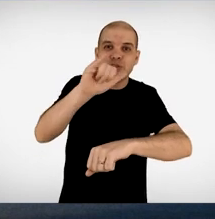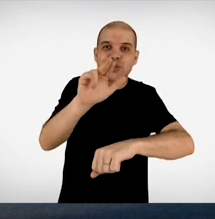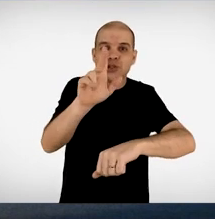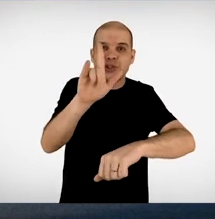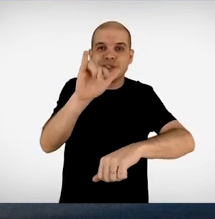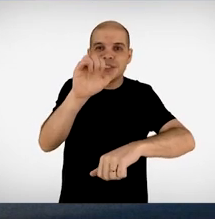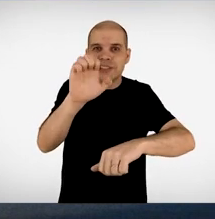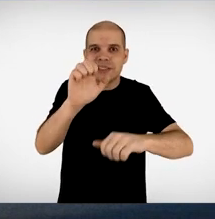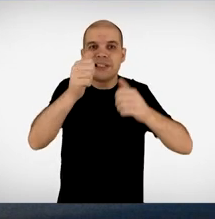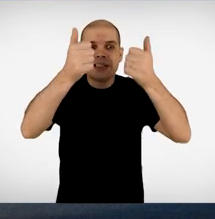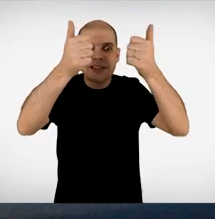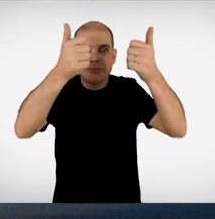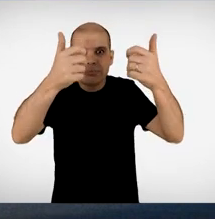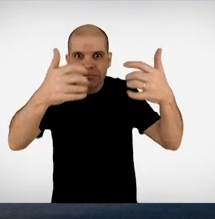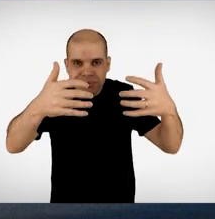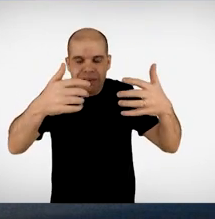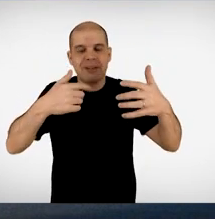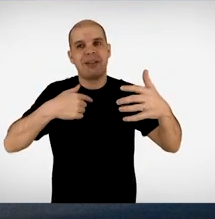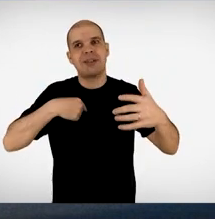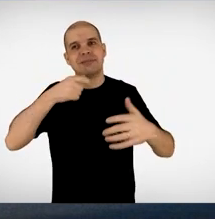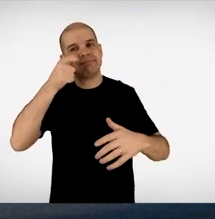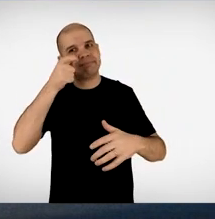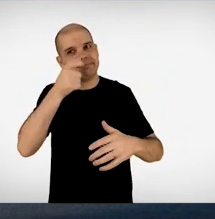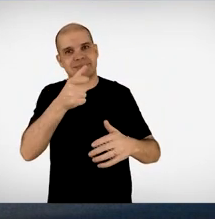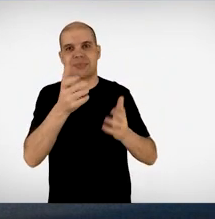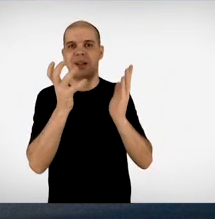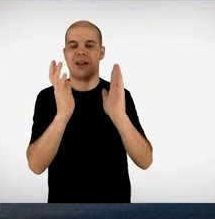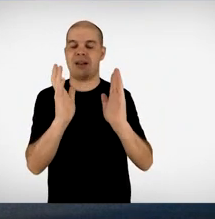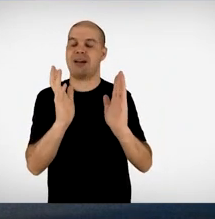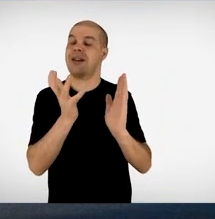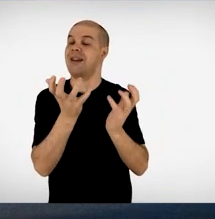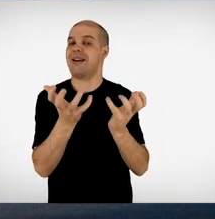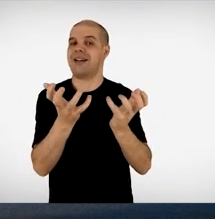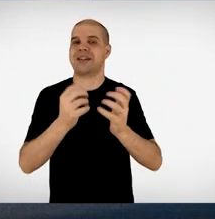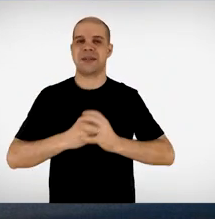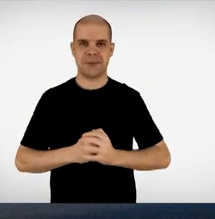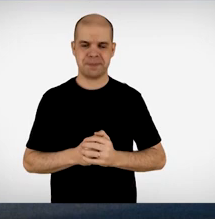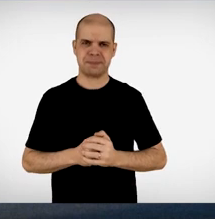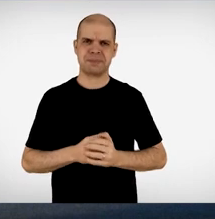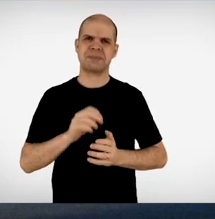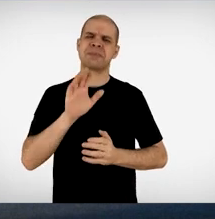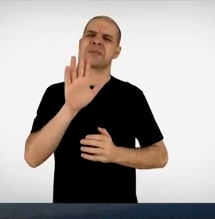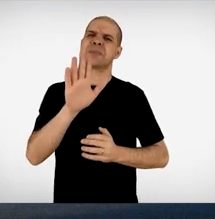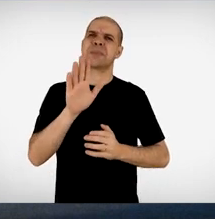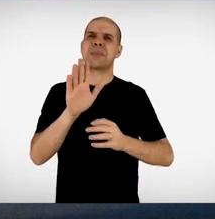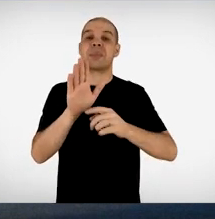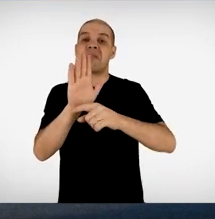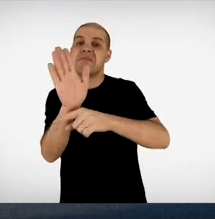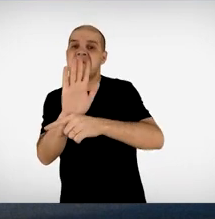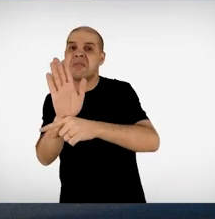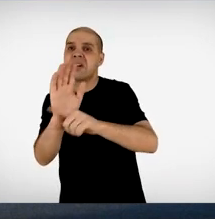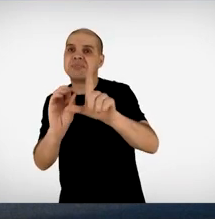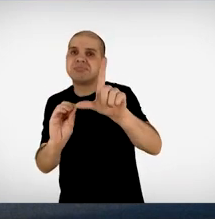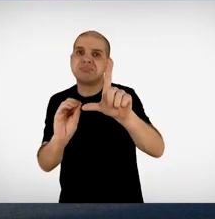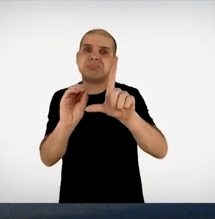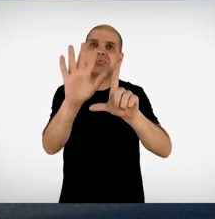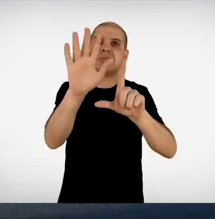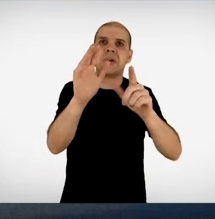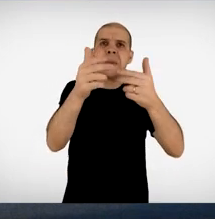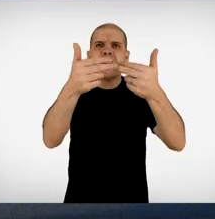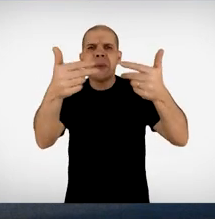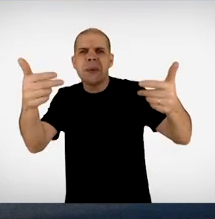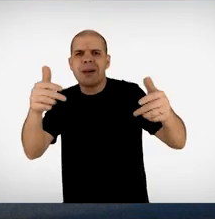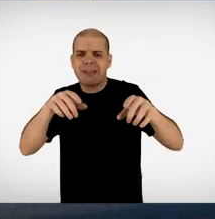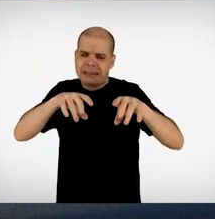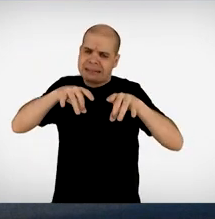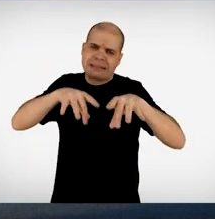da literatura, e eu acho que é um pouco isso que a gente vai fazer aqui essa noite. Eu não vou me propor a comentar questões técnicas do filme, não tenho formação em